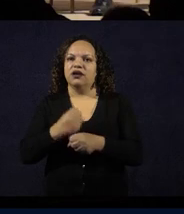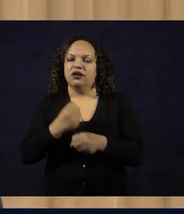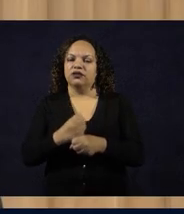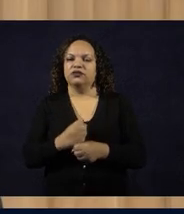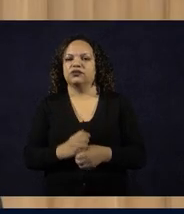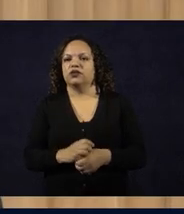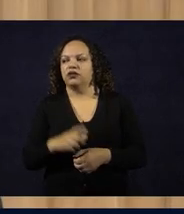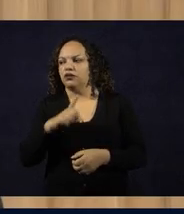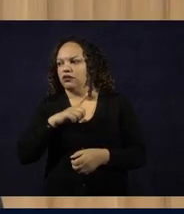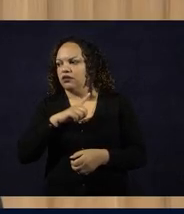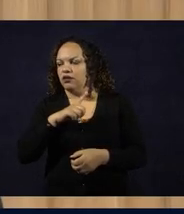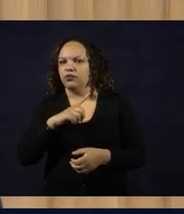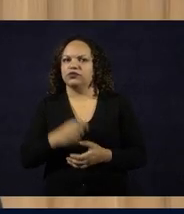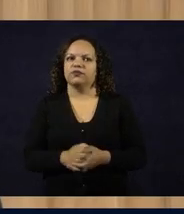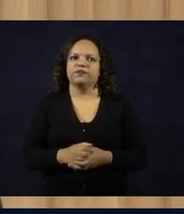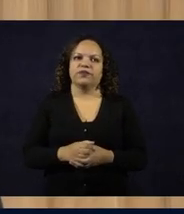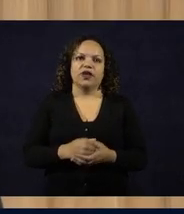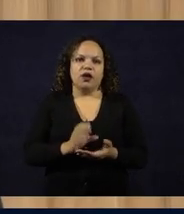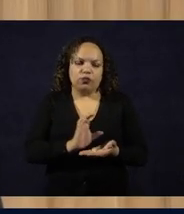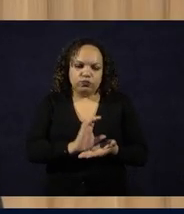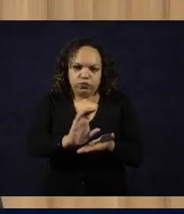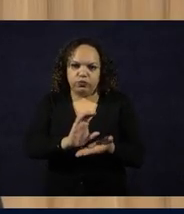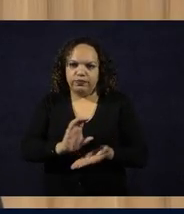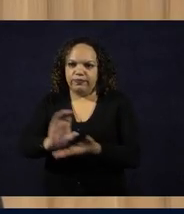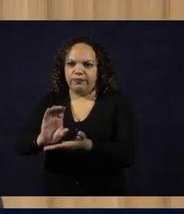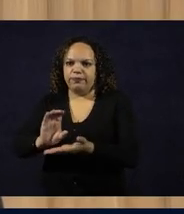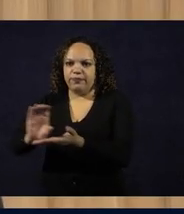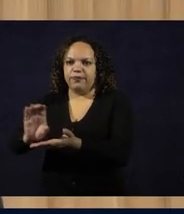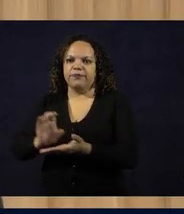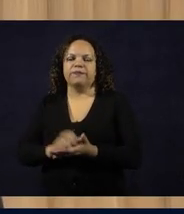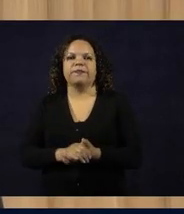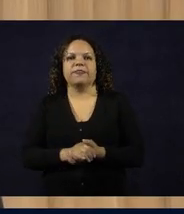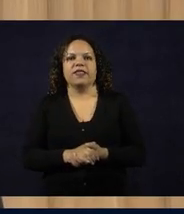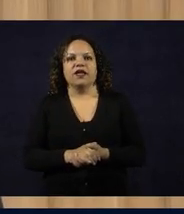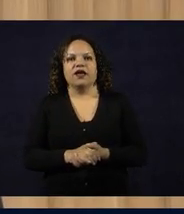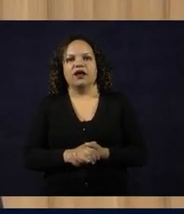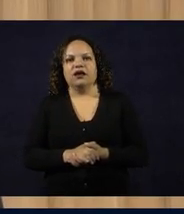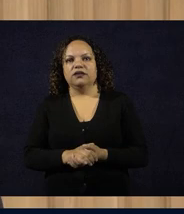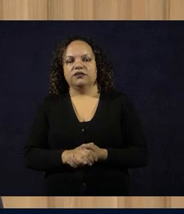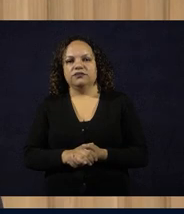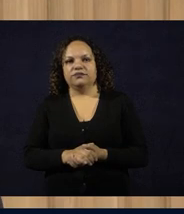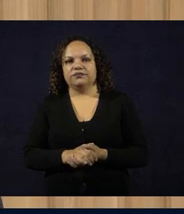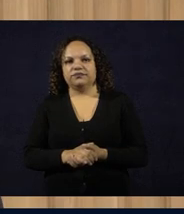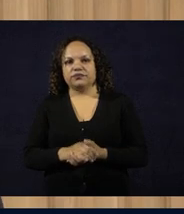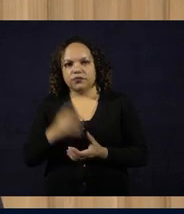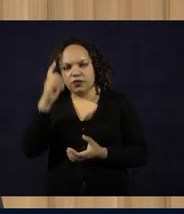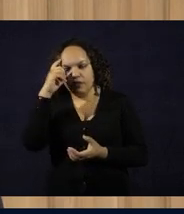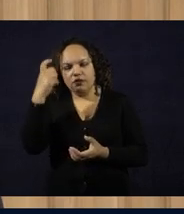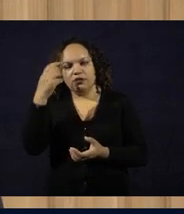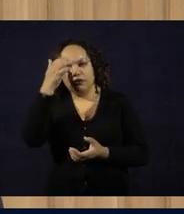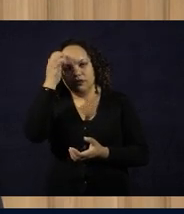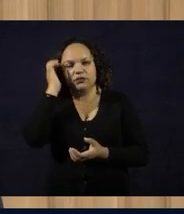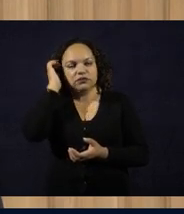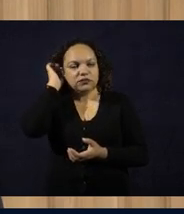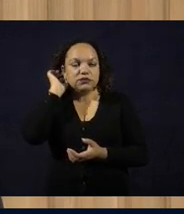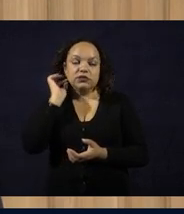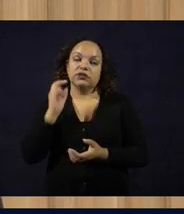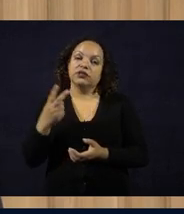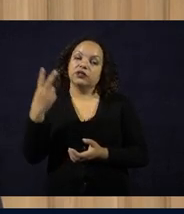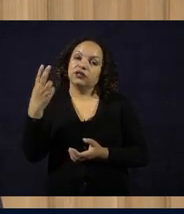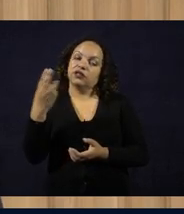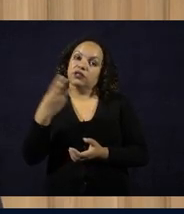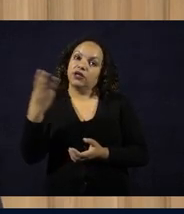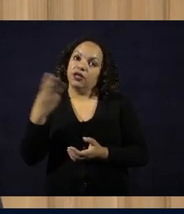nossas ações da bolsa né então é uma jornada né então só para vocês terem uma ideia a gente começou a implementando três normas inicialmente